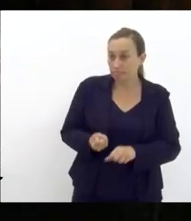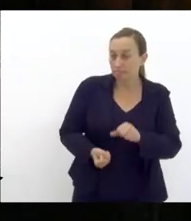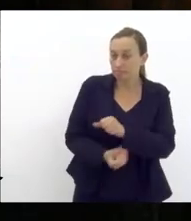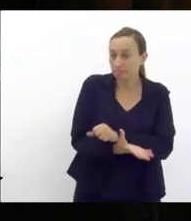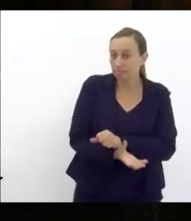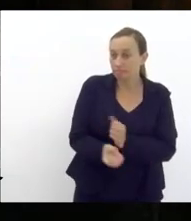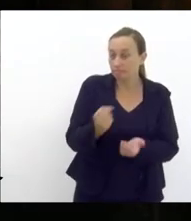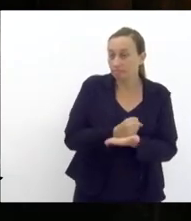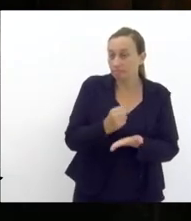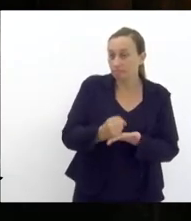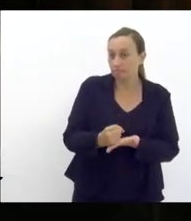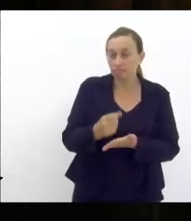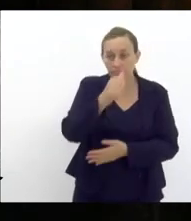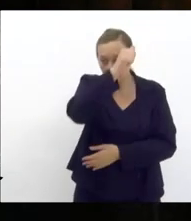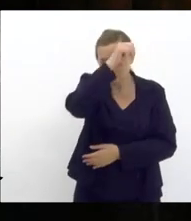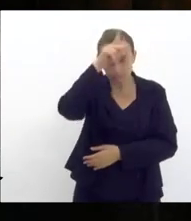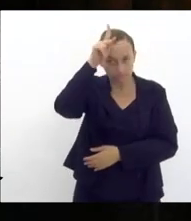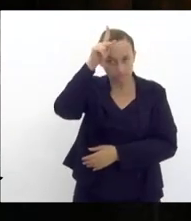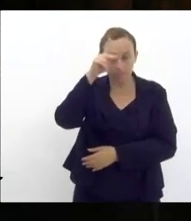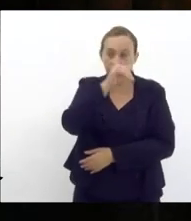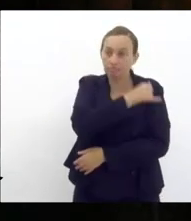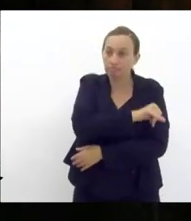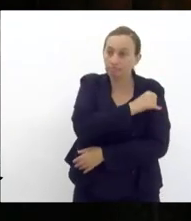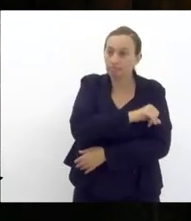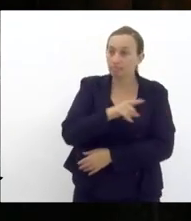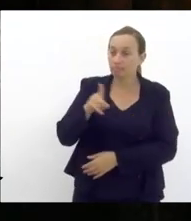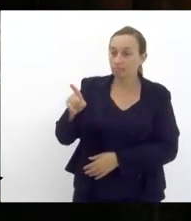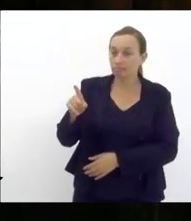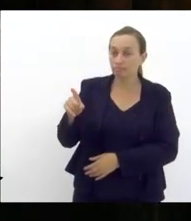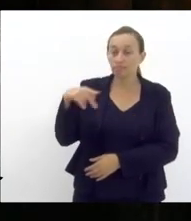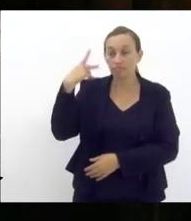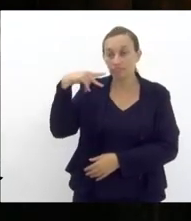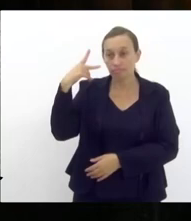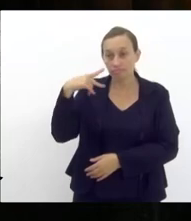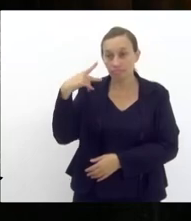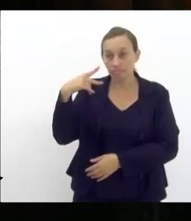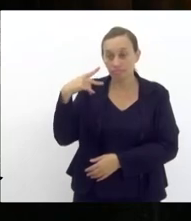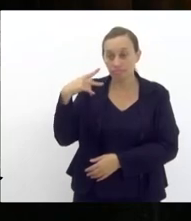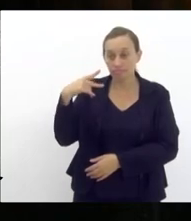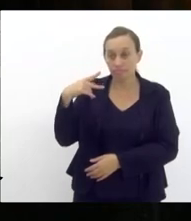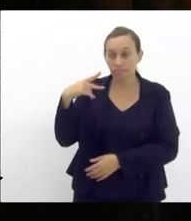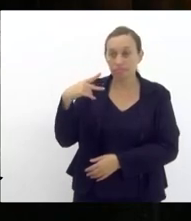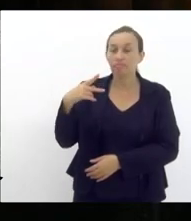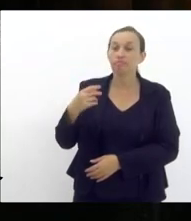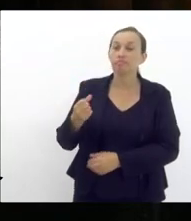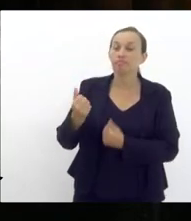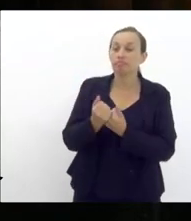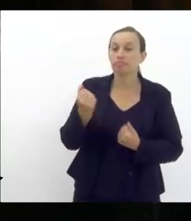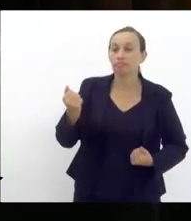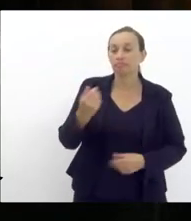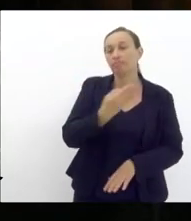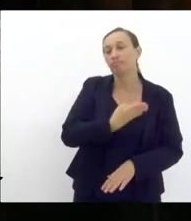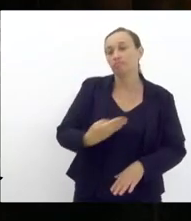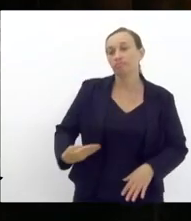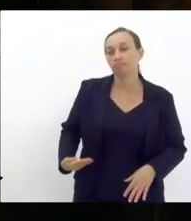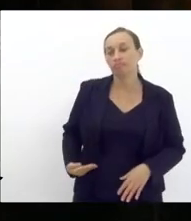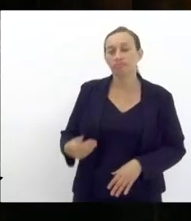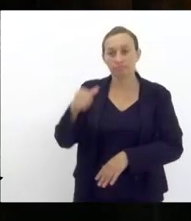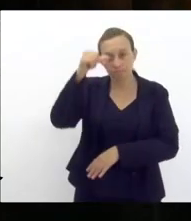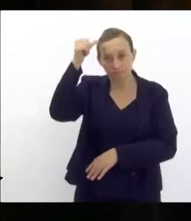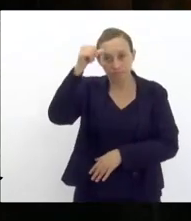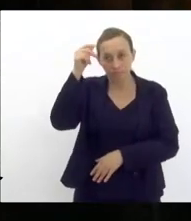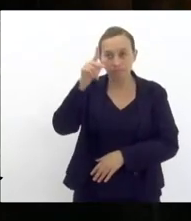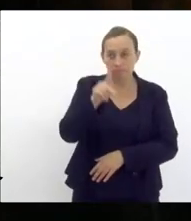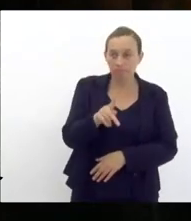com a prefeitura do Rio o governo do estado quando ele era Vereador e vice-governador do Rio de Janeiro né a